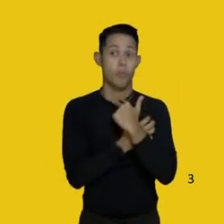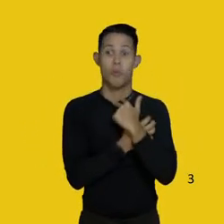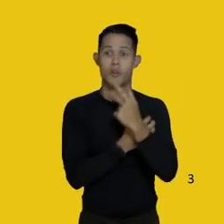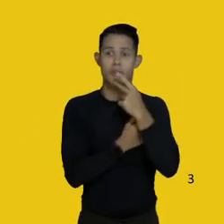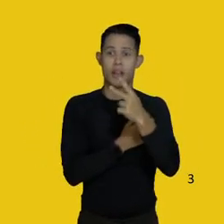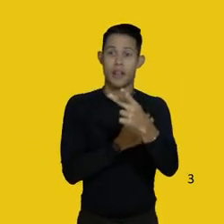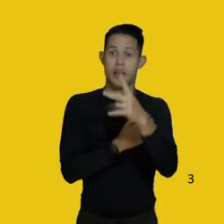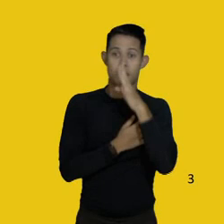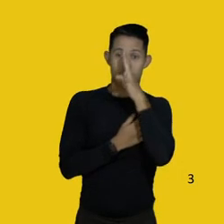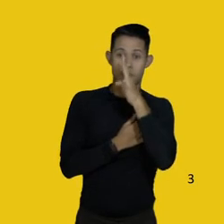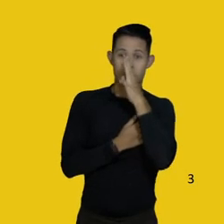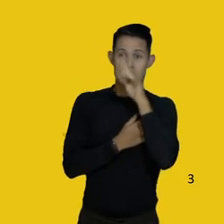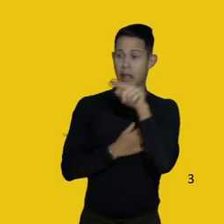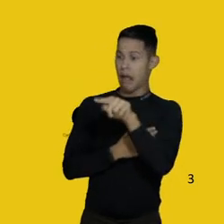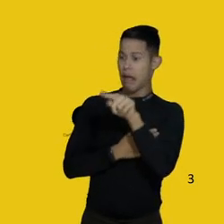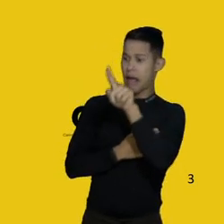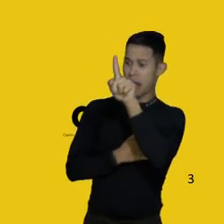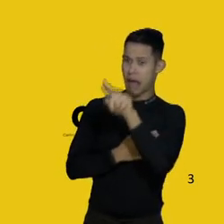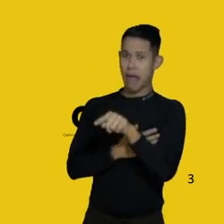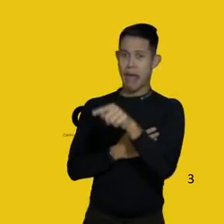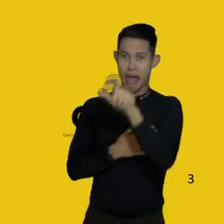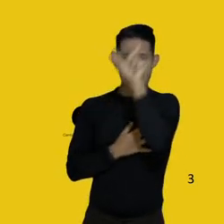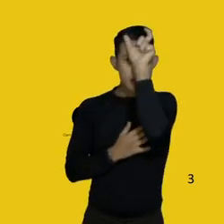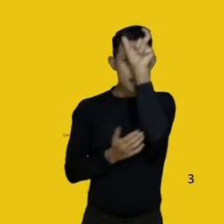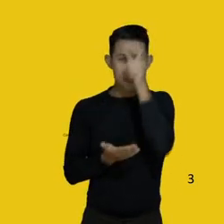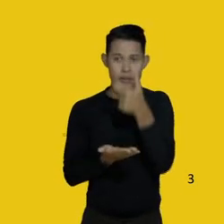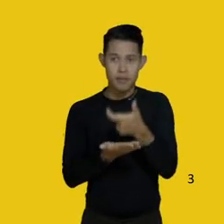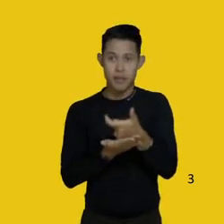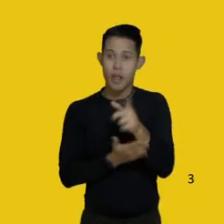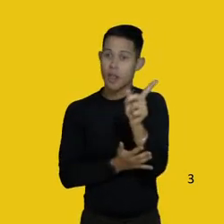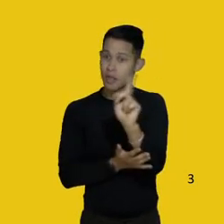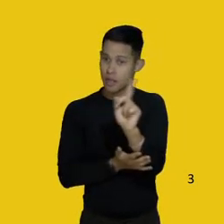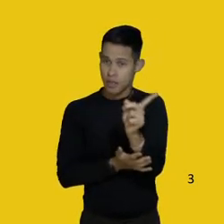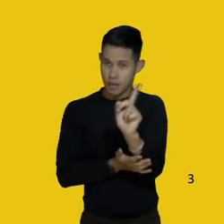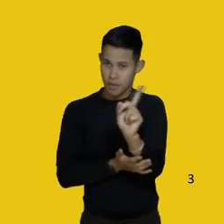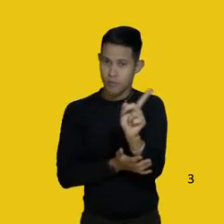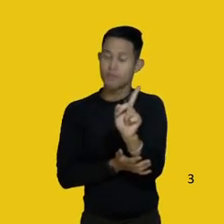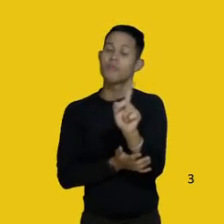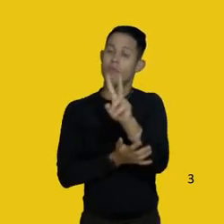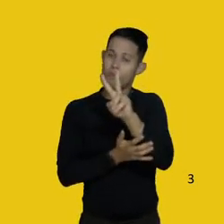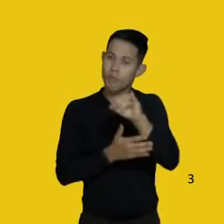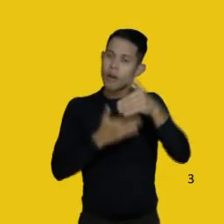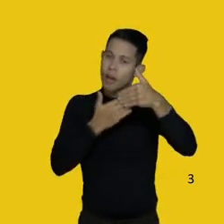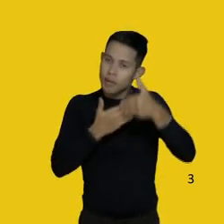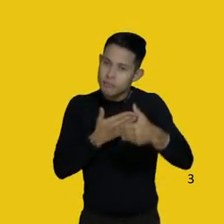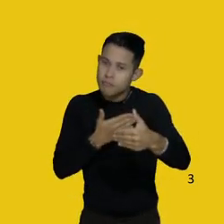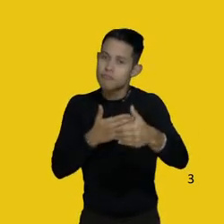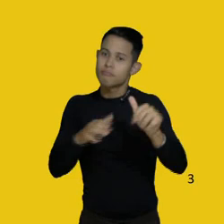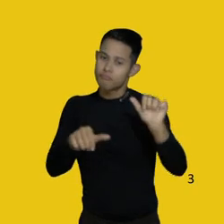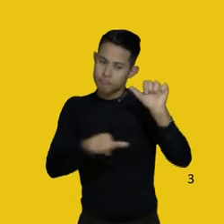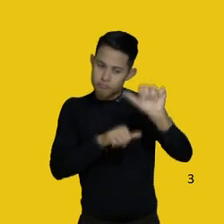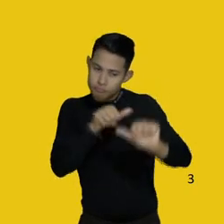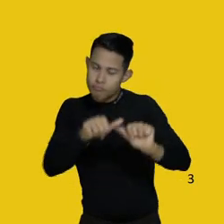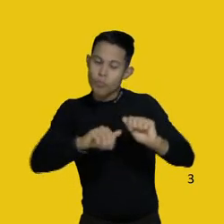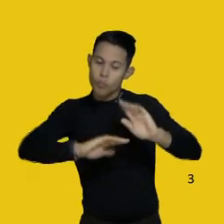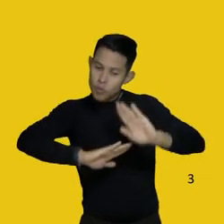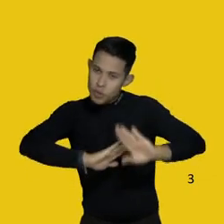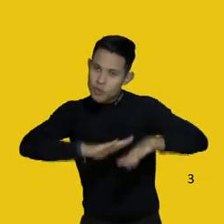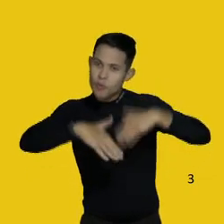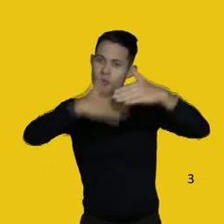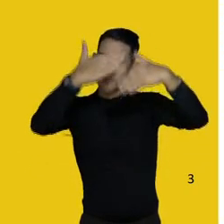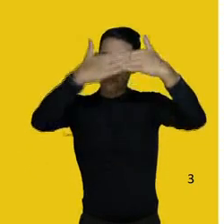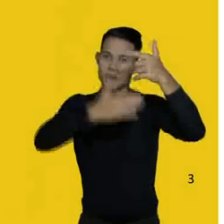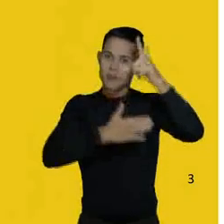essas esses fonemas que eles estão trocando Então isso é super importante ess esse desenvolvimento para essa